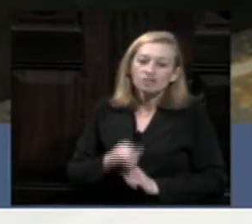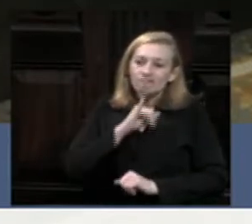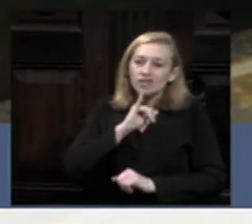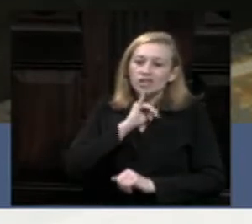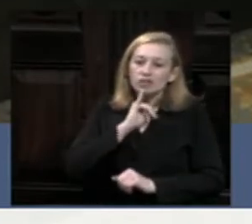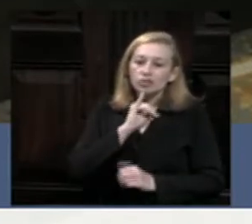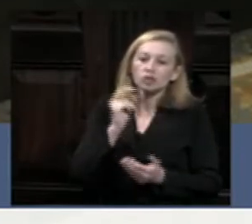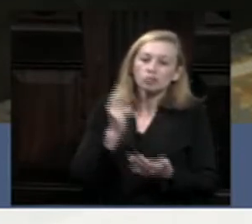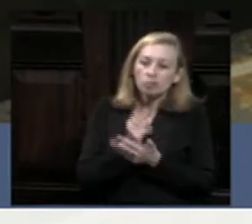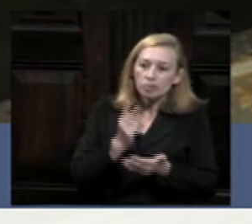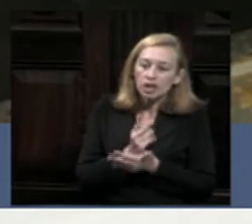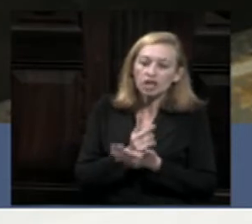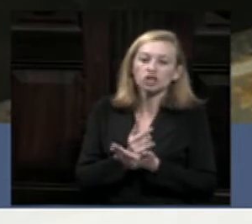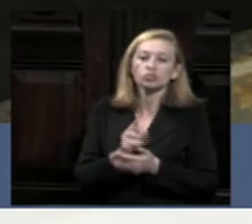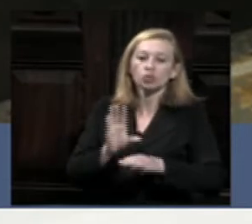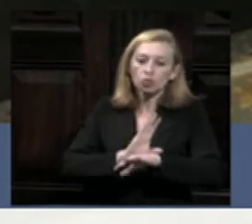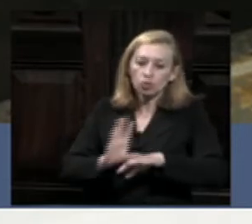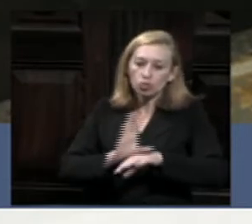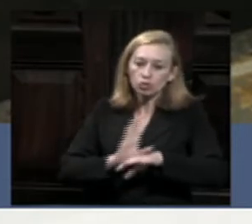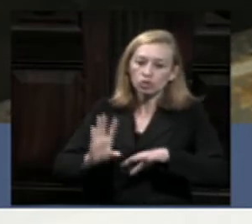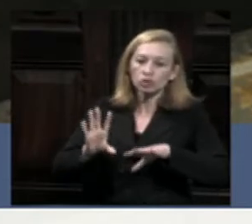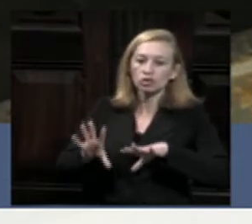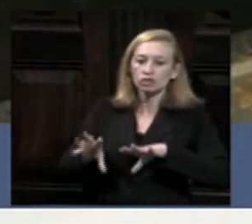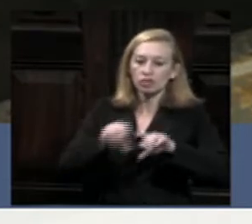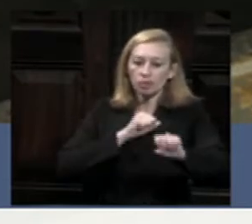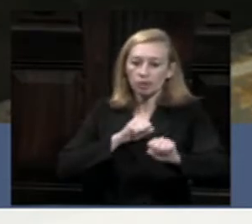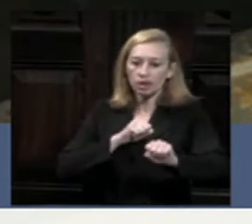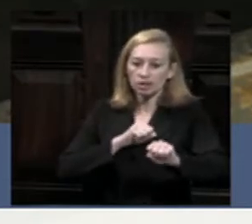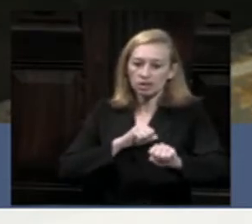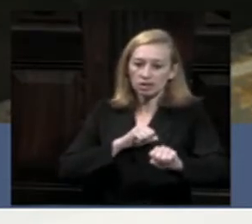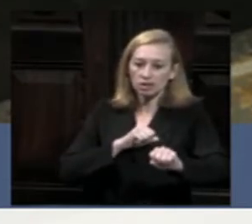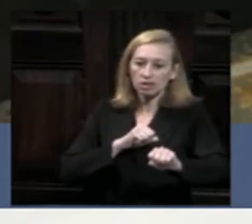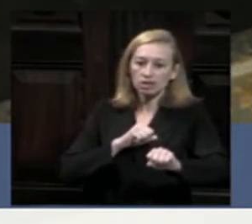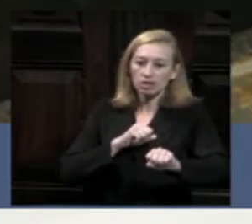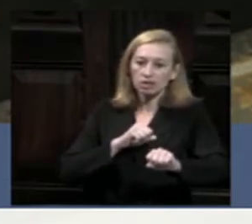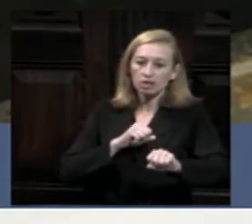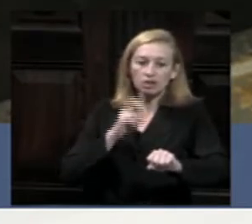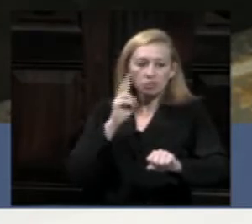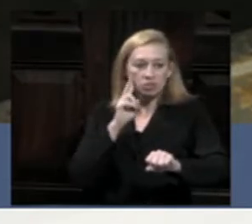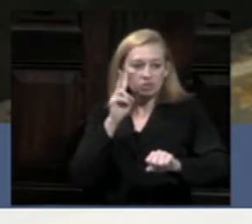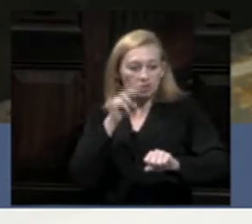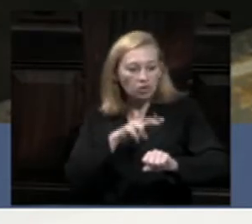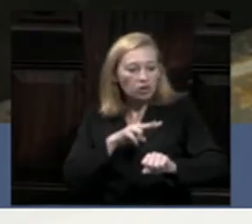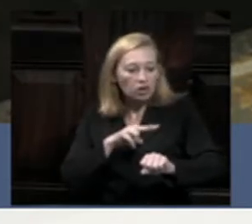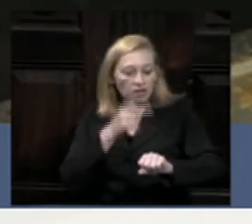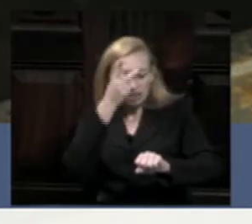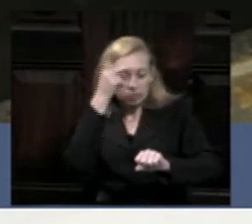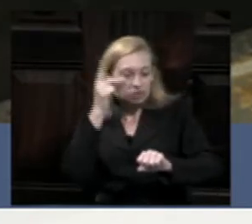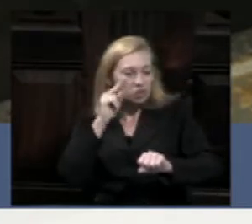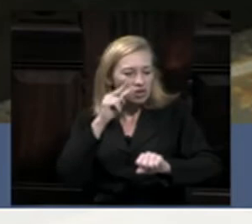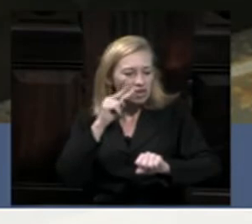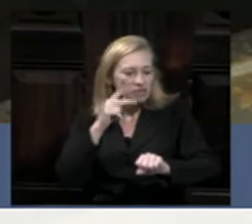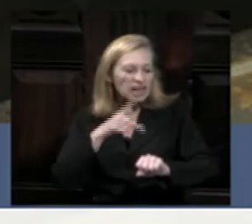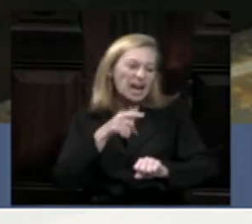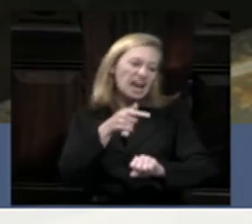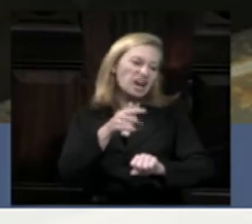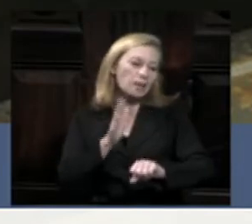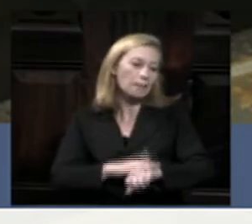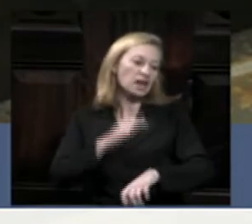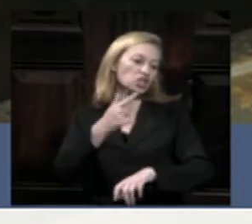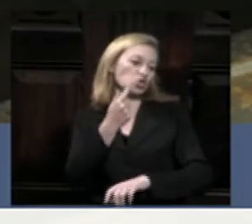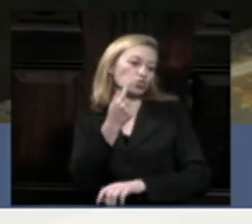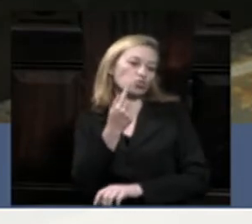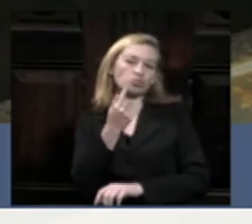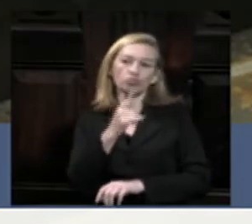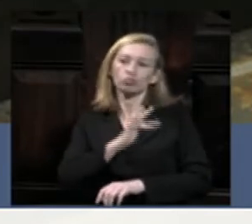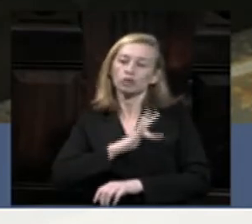mesmo no curso de formação, ele já é identificado por marginais como policial. E hoje a realidade é que eles trabalham com arma de fogo, usam fuzil em